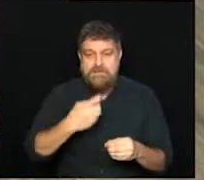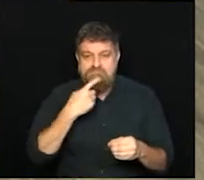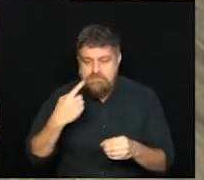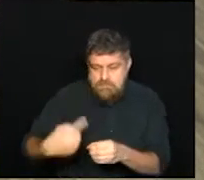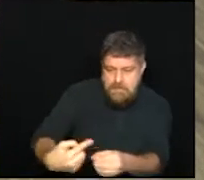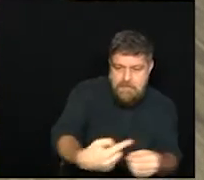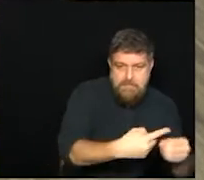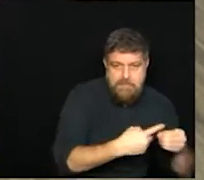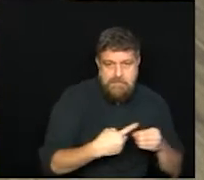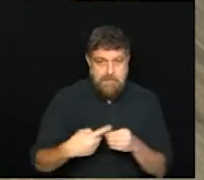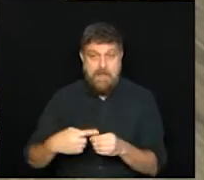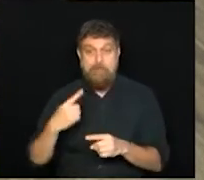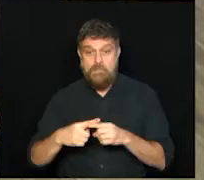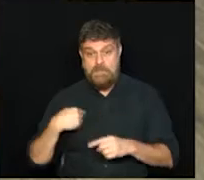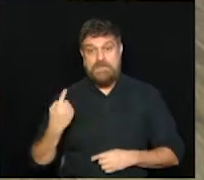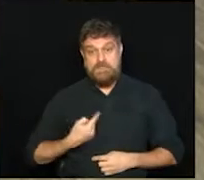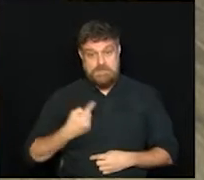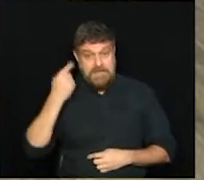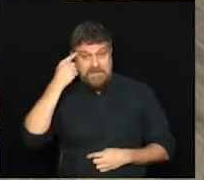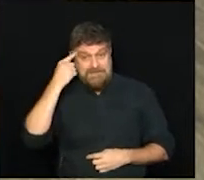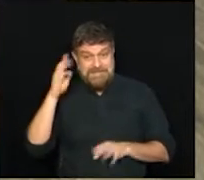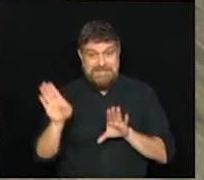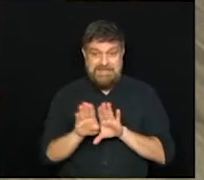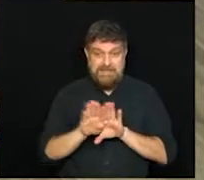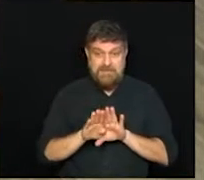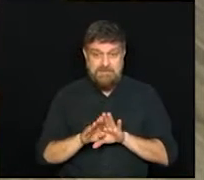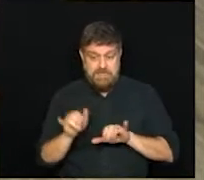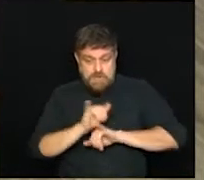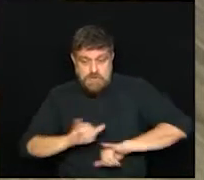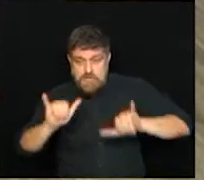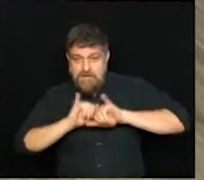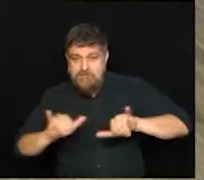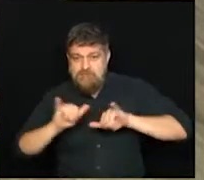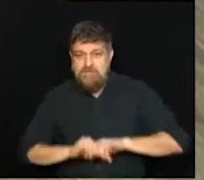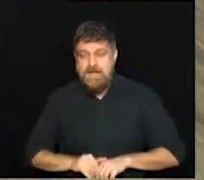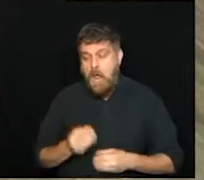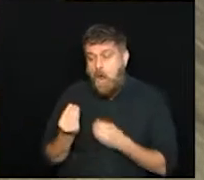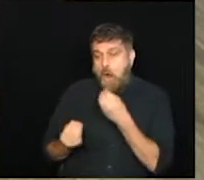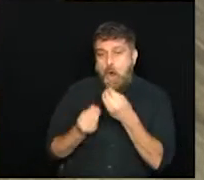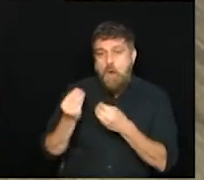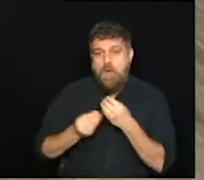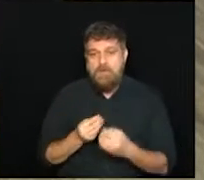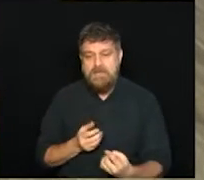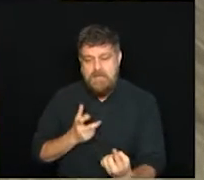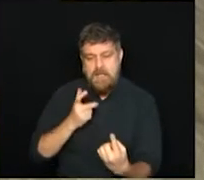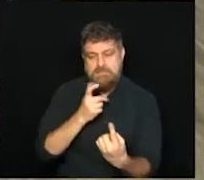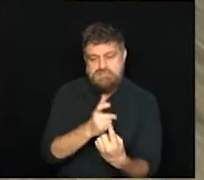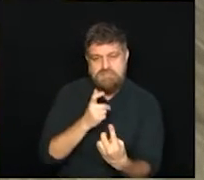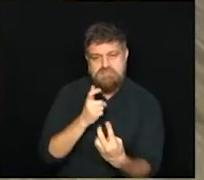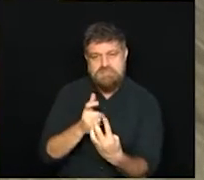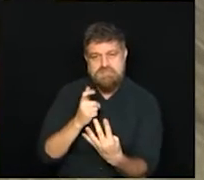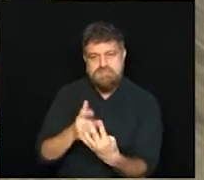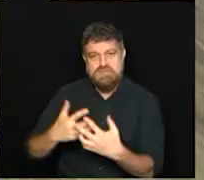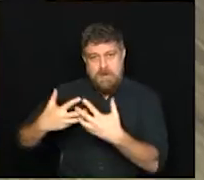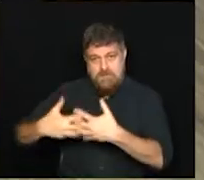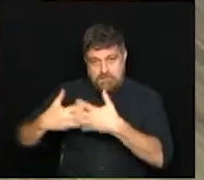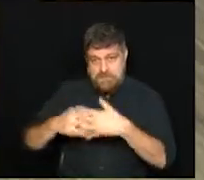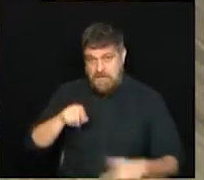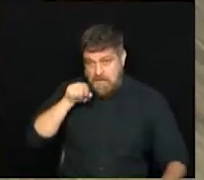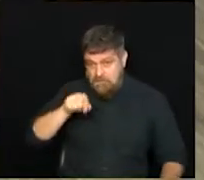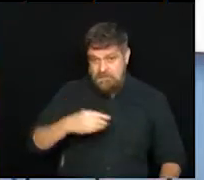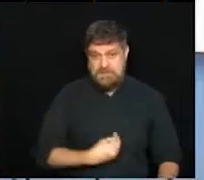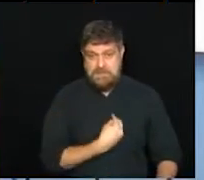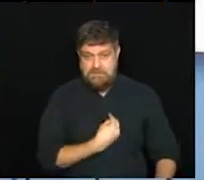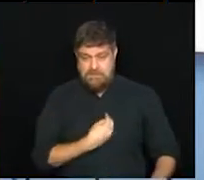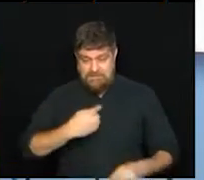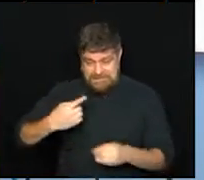até porque a gente tem que pensar também, quando a gente fala nos casos, como essa imunização está acontecendo. Você que mora nas cidades